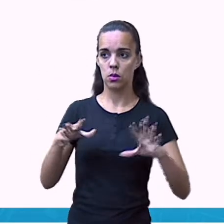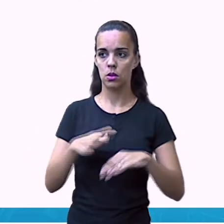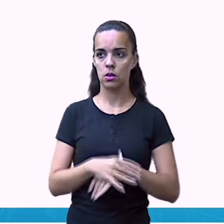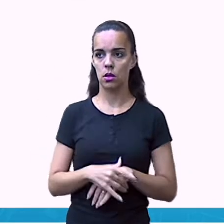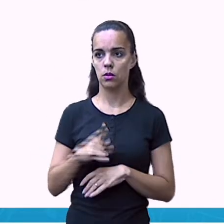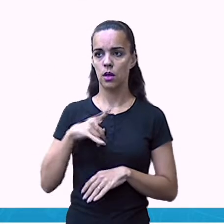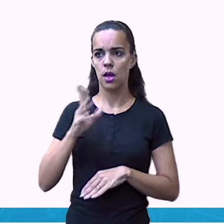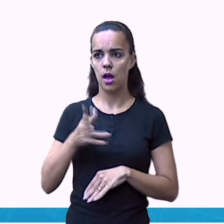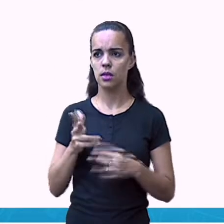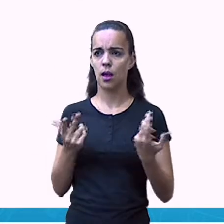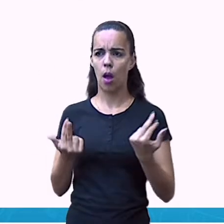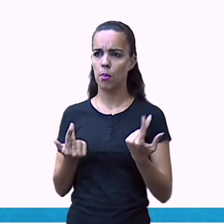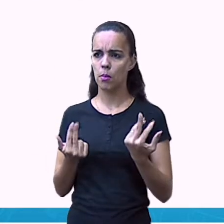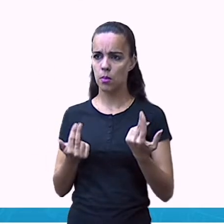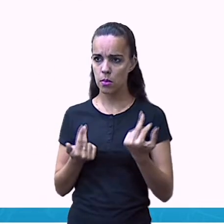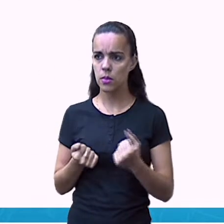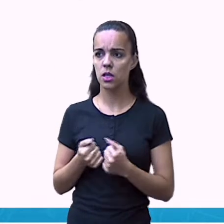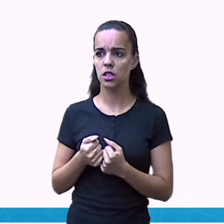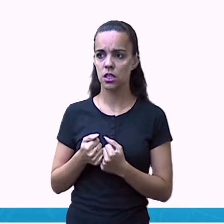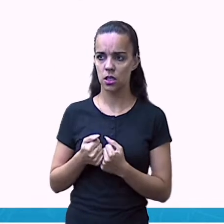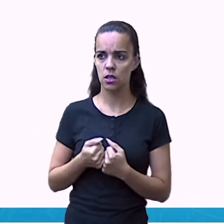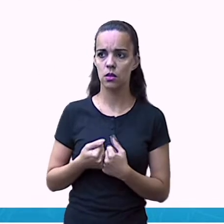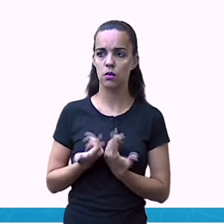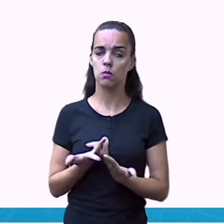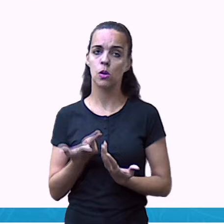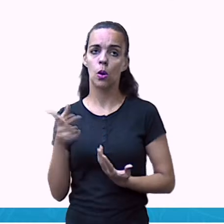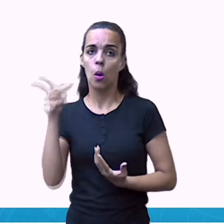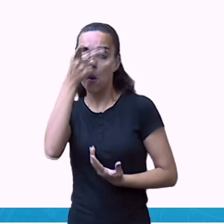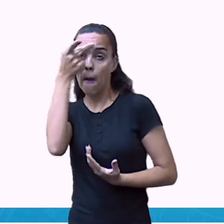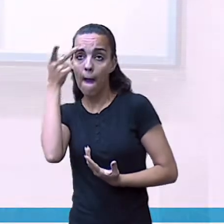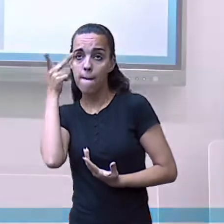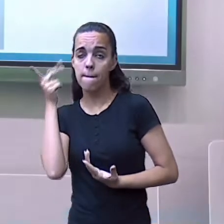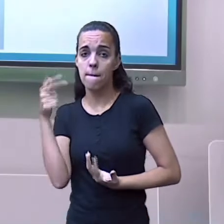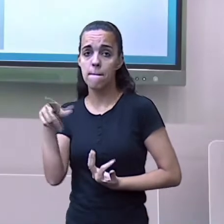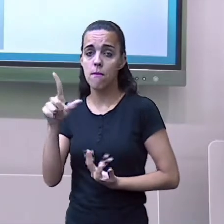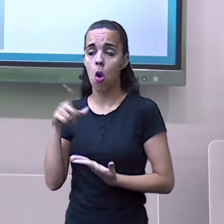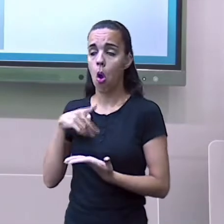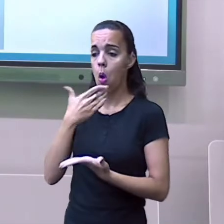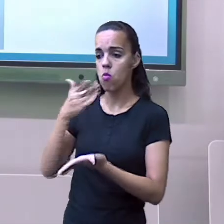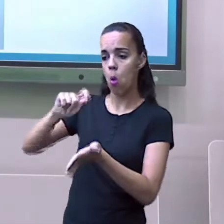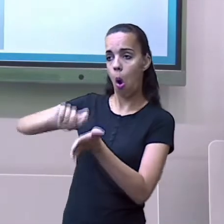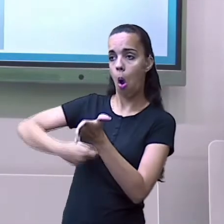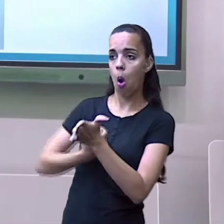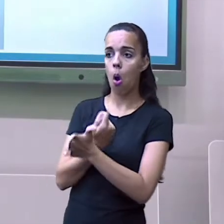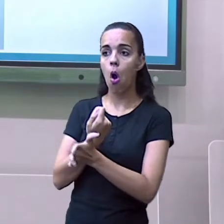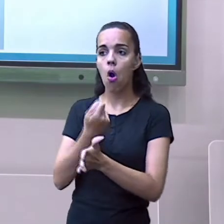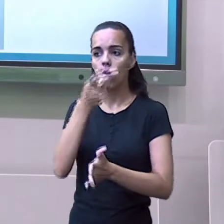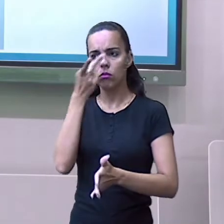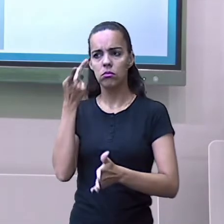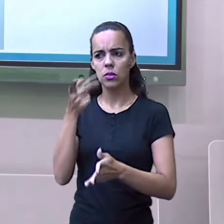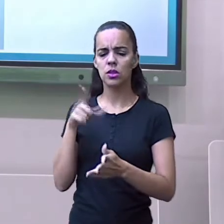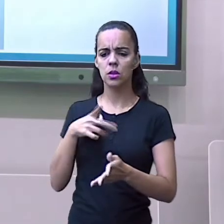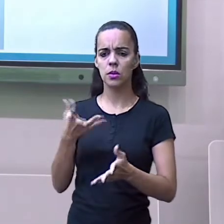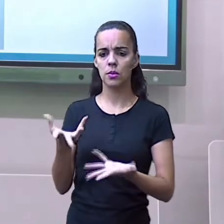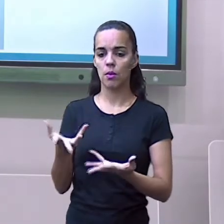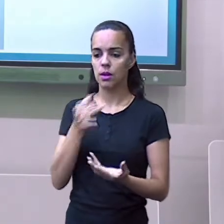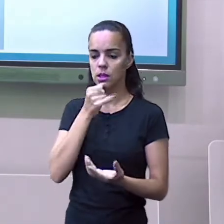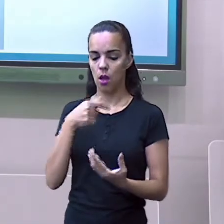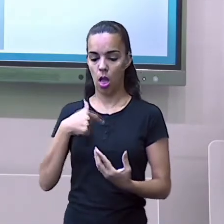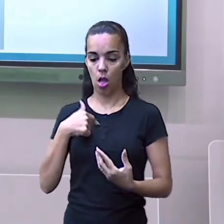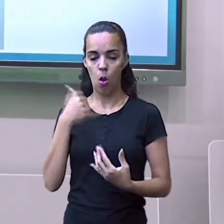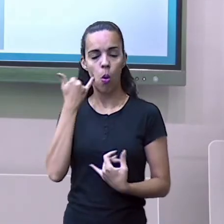com o primeiro caso que a gente citou, né? Às vezes a gente não contratou algo e recebe,